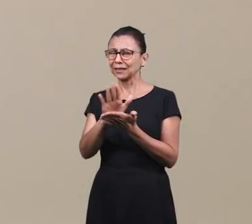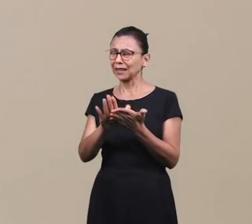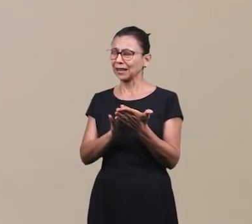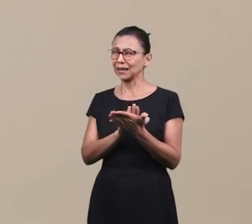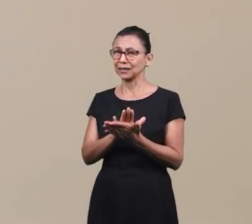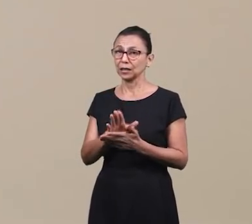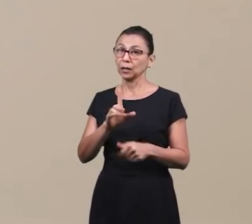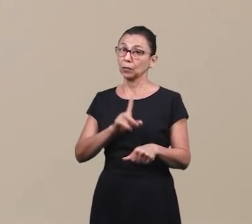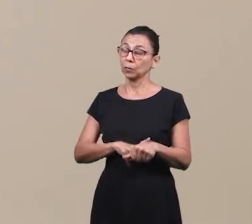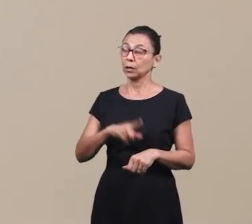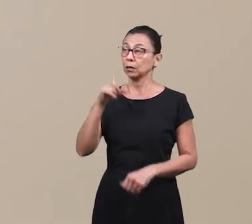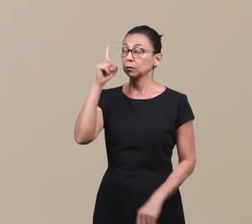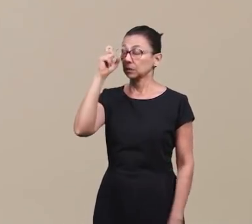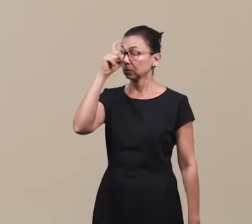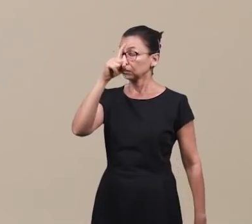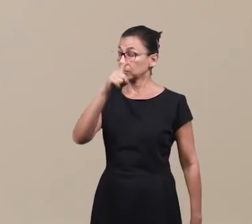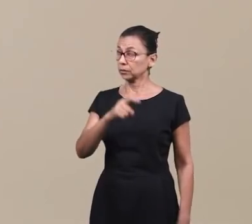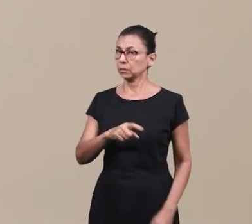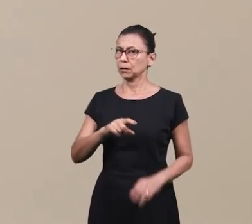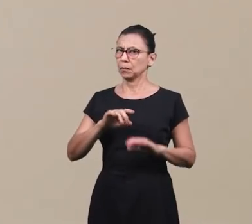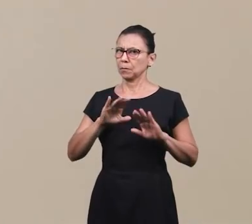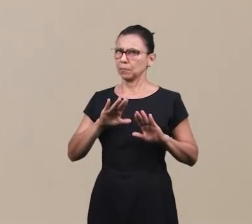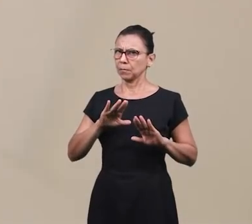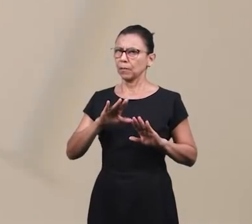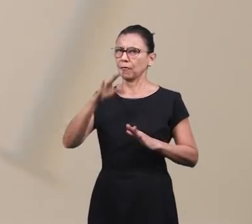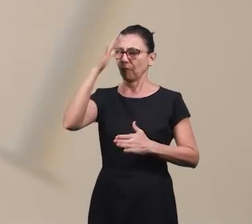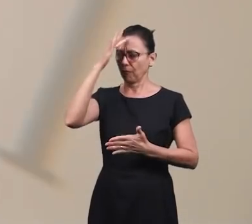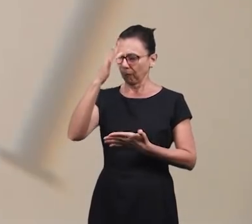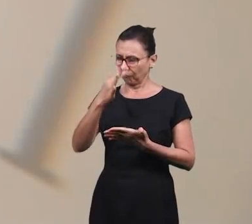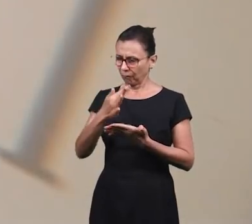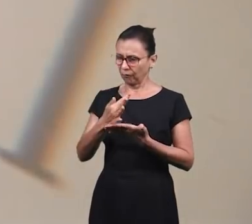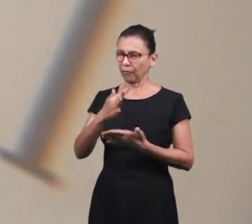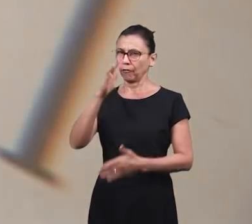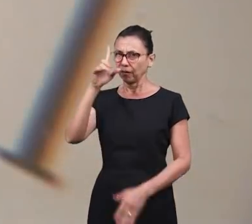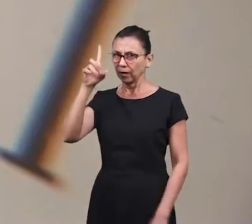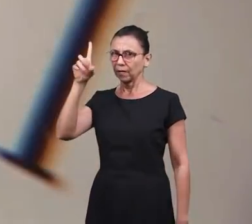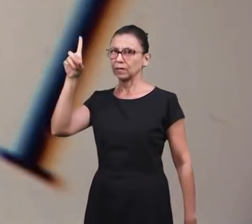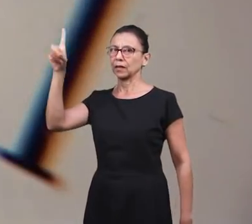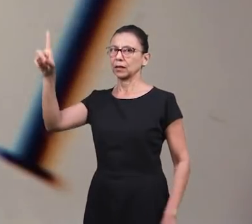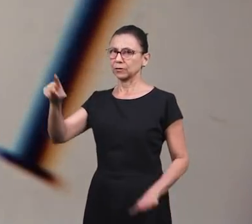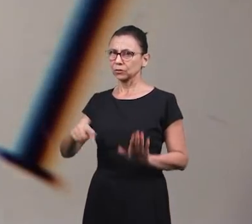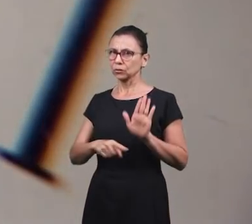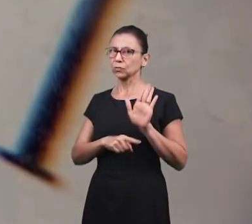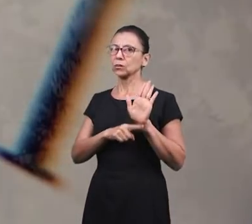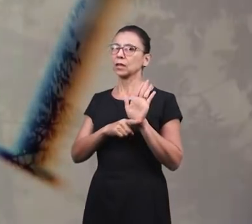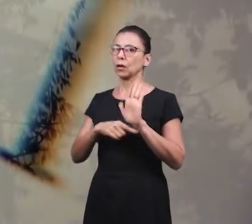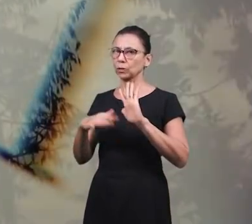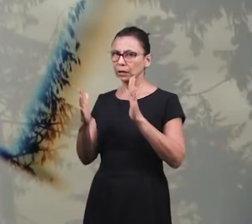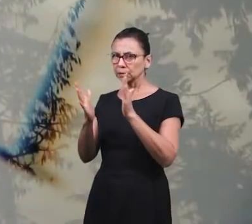A hora é triste, com fé insiste, Deus te ouvirá.